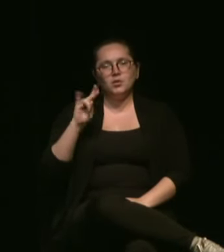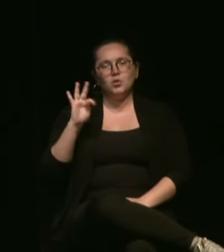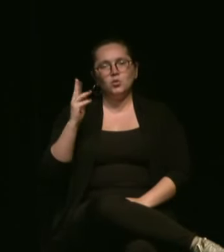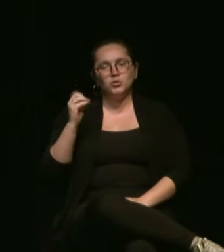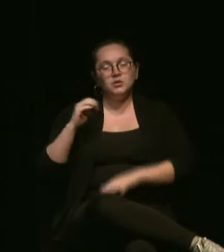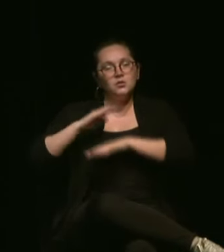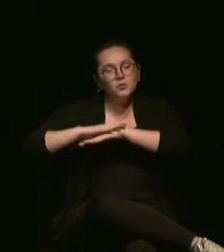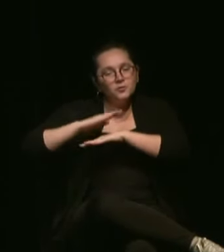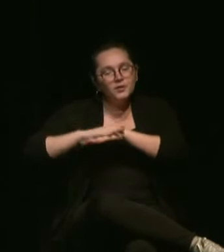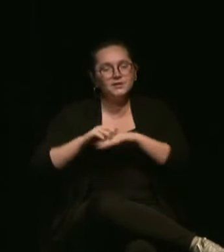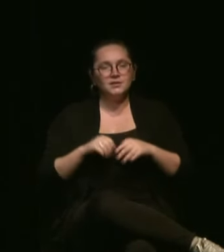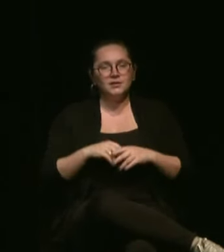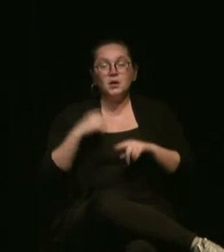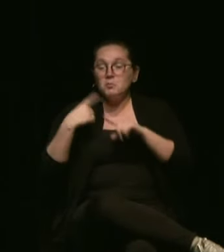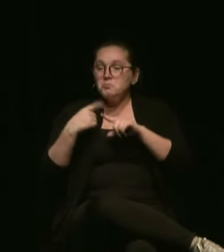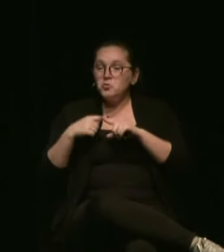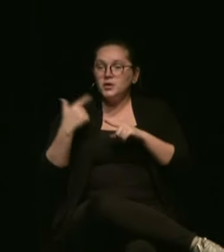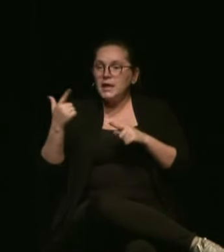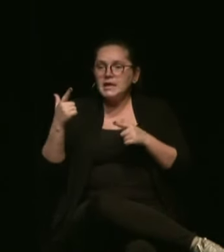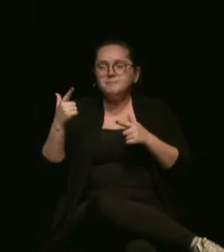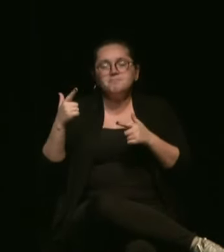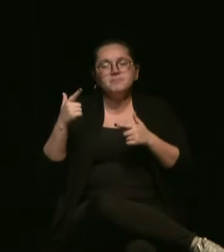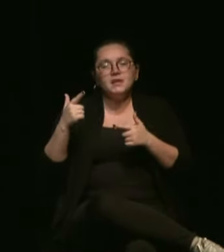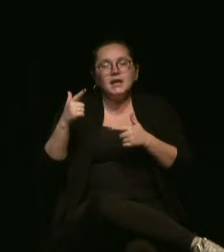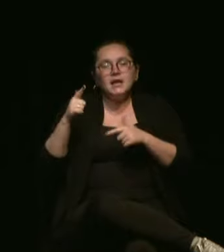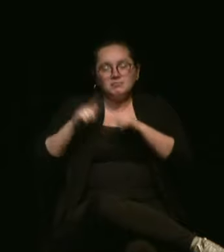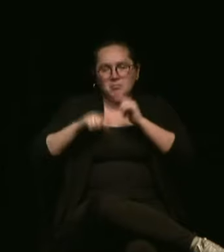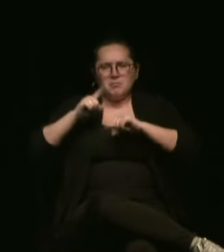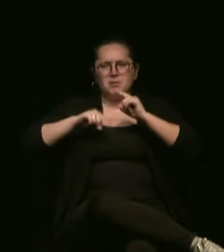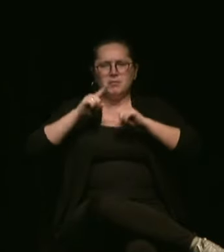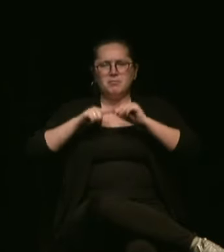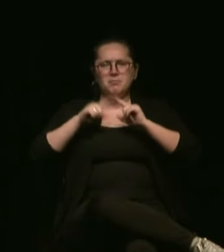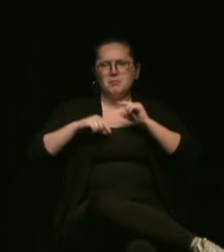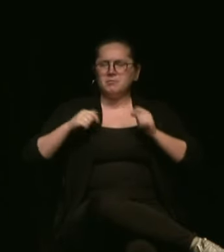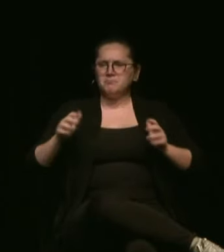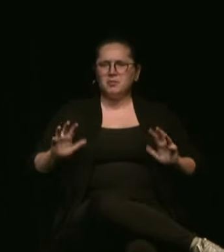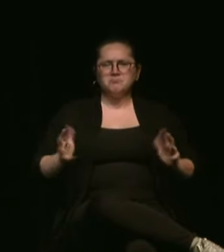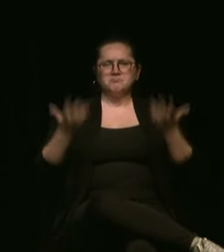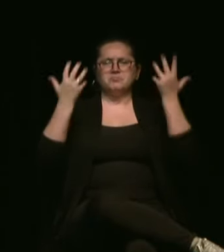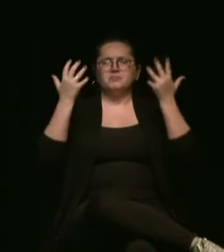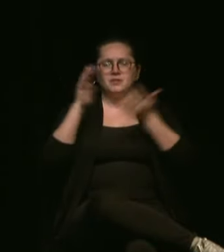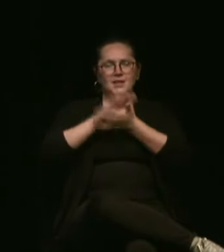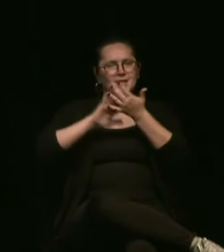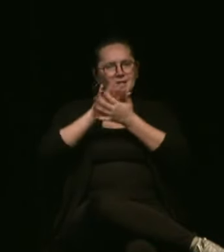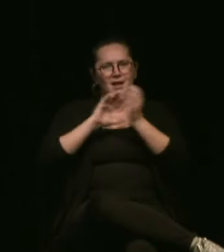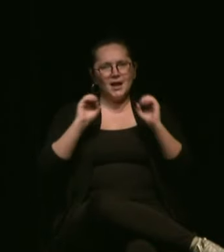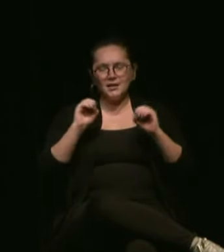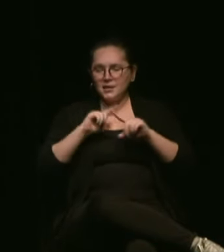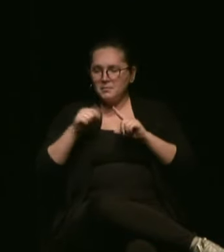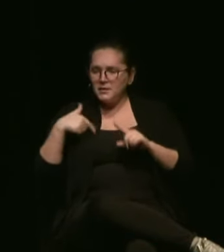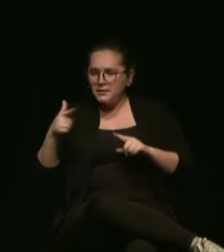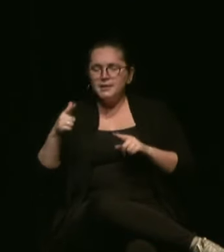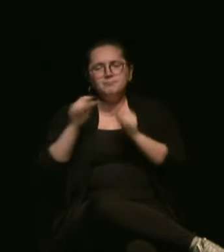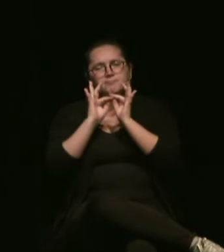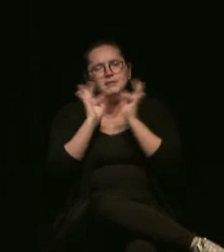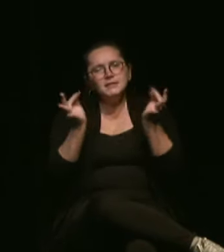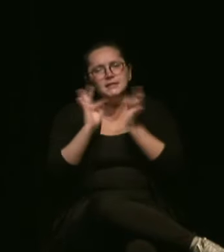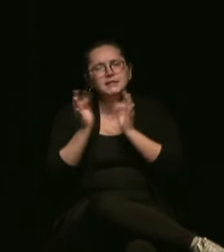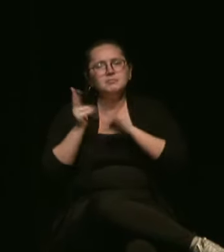sem nenhum aparato crítico, sem Carlinhos escrevendo sobre a grandeza do cinema dele, sem a Consuelo, sem tudo aquilo que a gente sabe hoje do